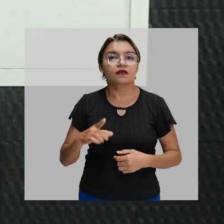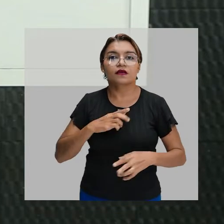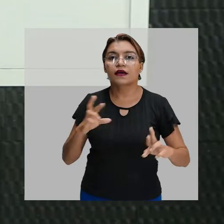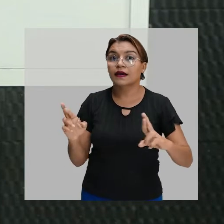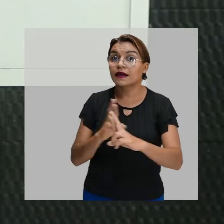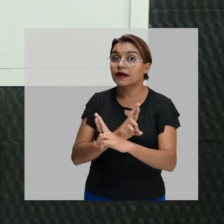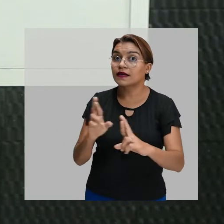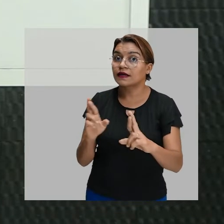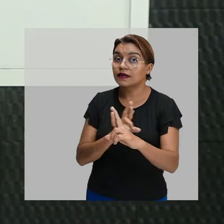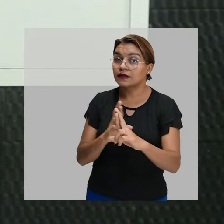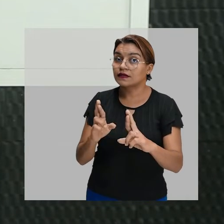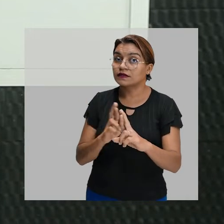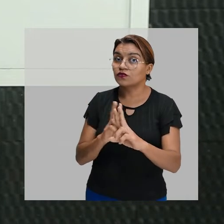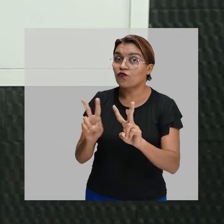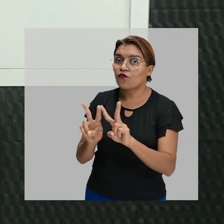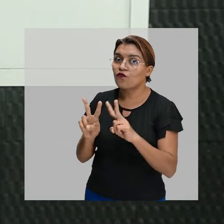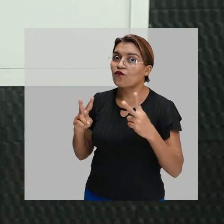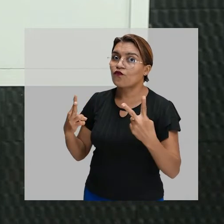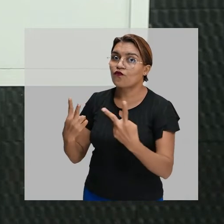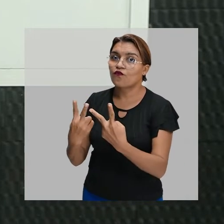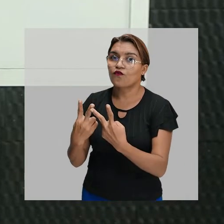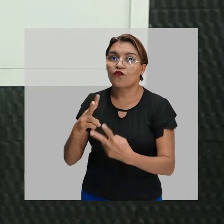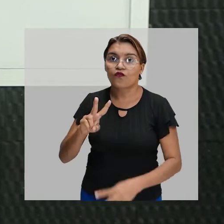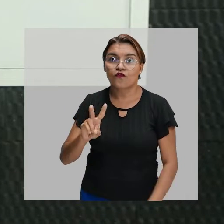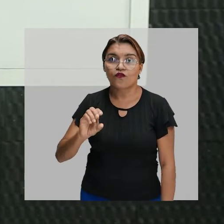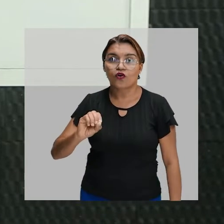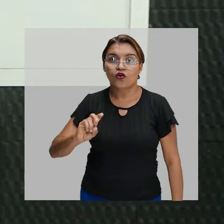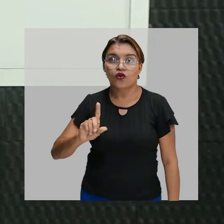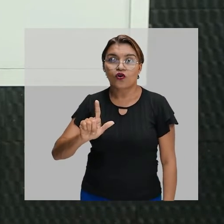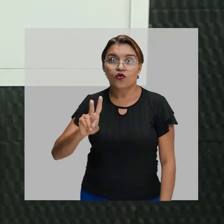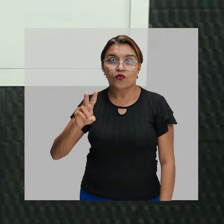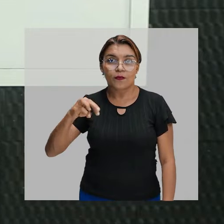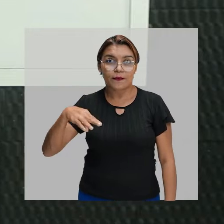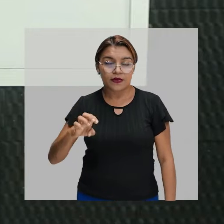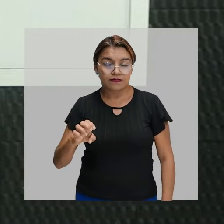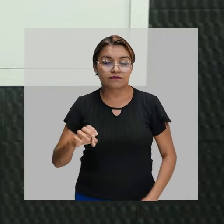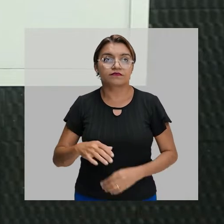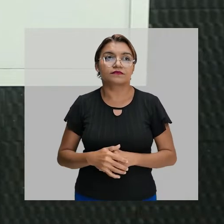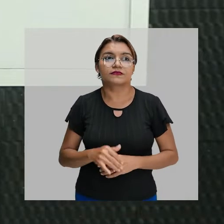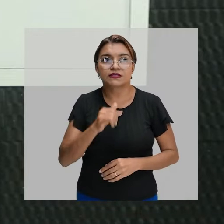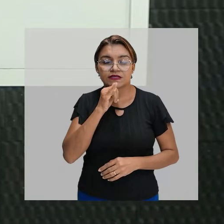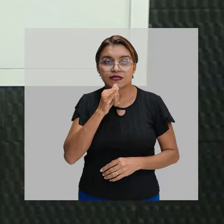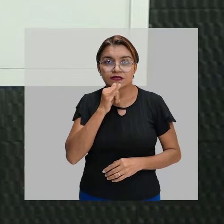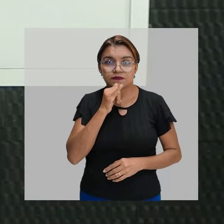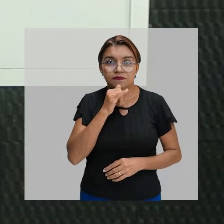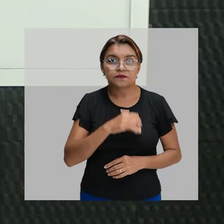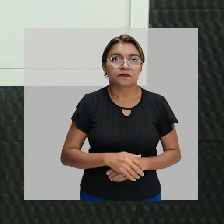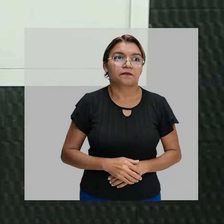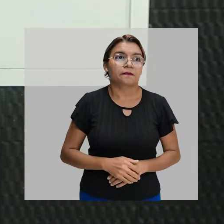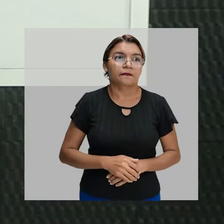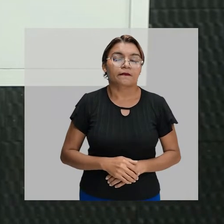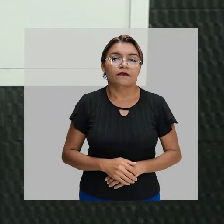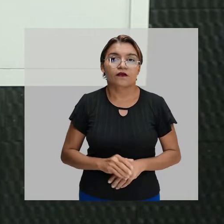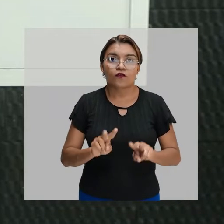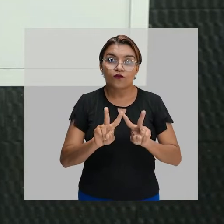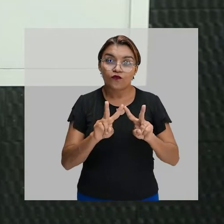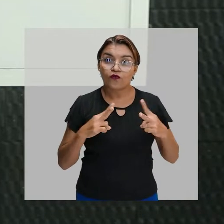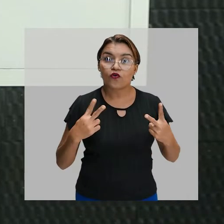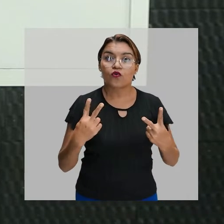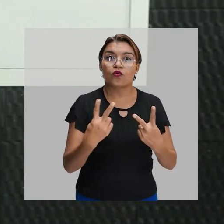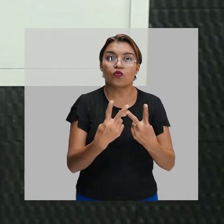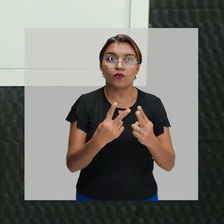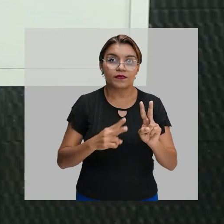uma relação da escola com volume tá ele falou que não monumento até chamar de vizinho que eu vou